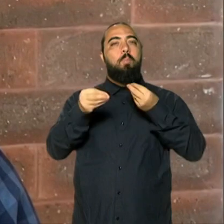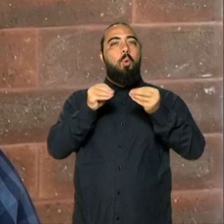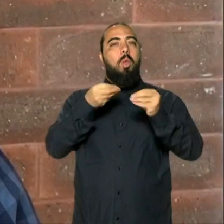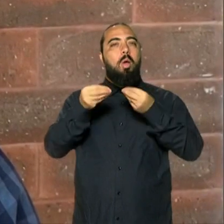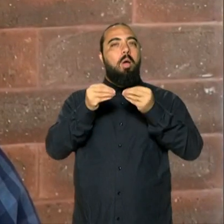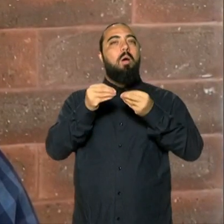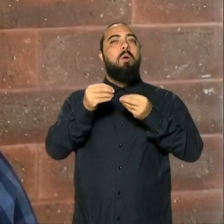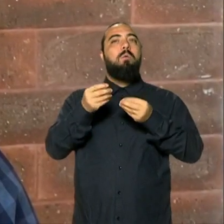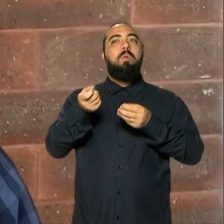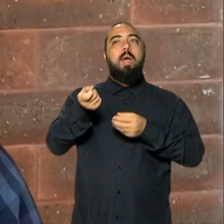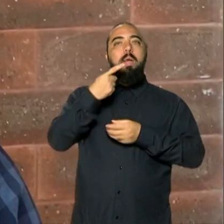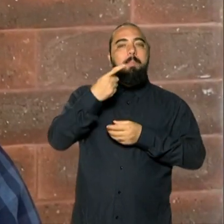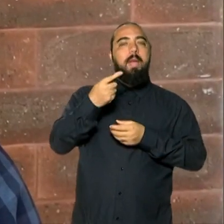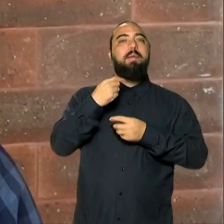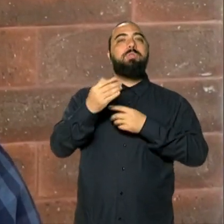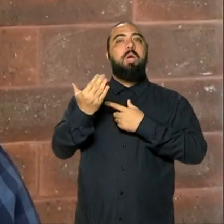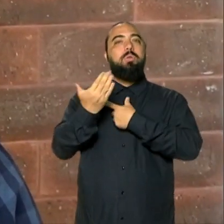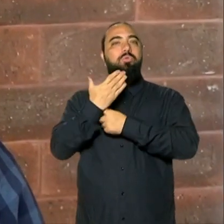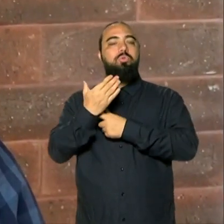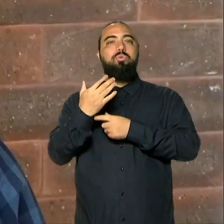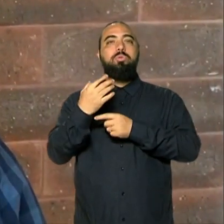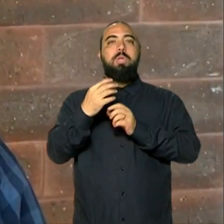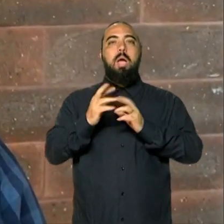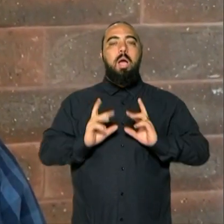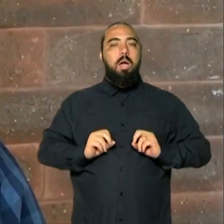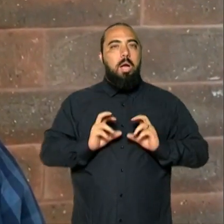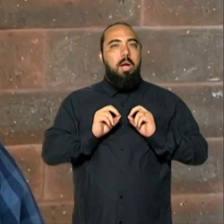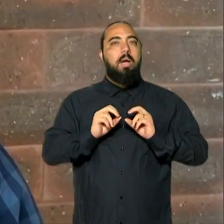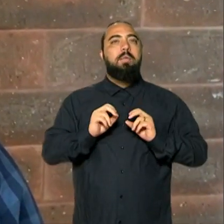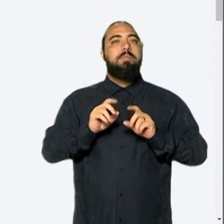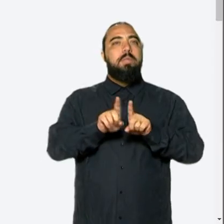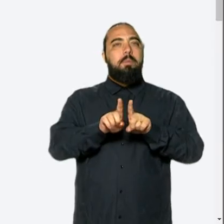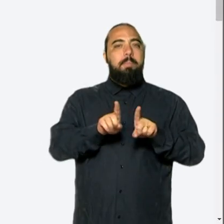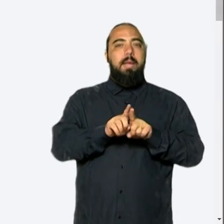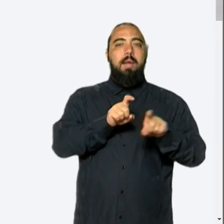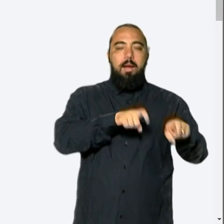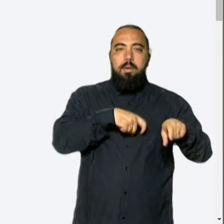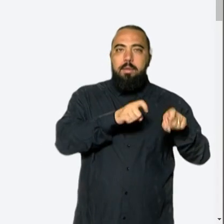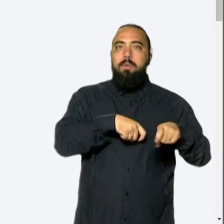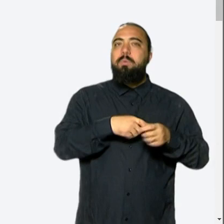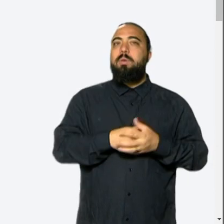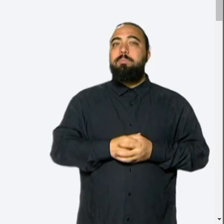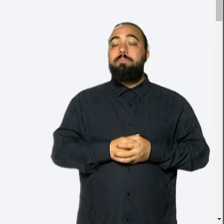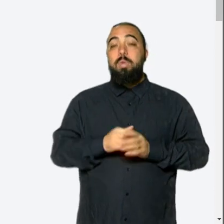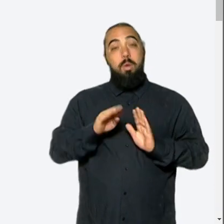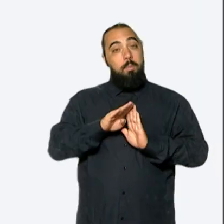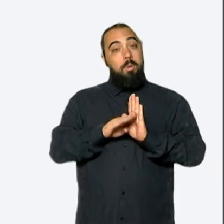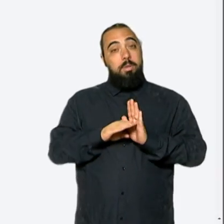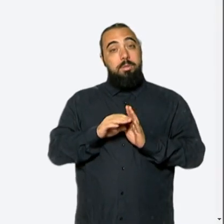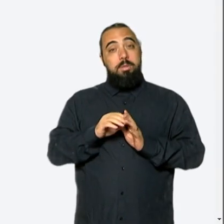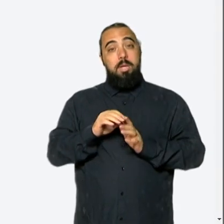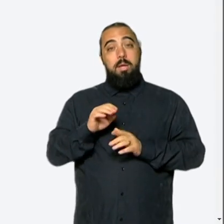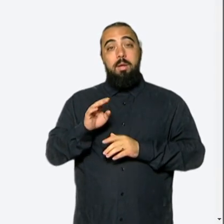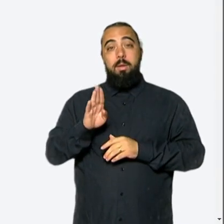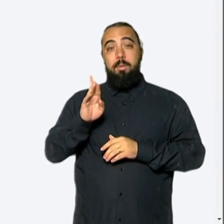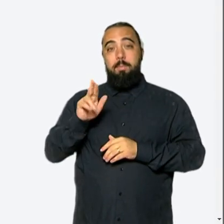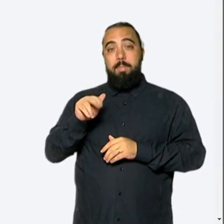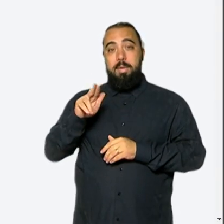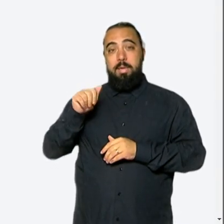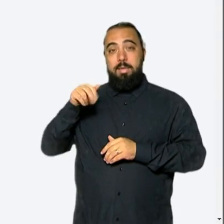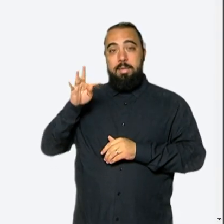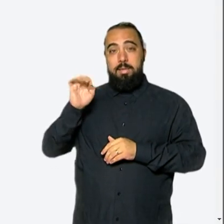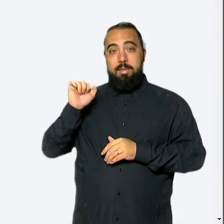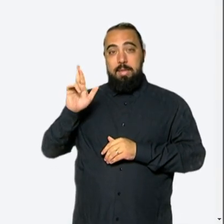moléculas antitumorais. Nós podemos pensar em algo também para a parte agrícola. Já o projeto BrioAntar, da Universidade de